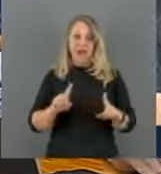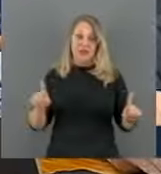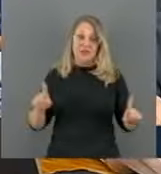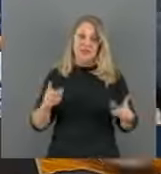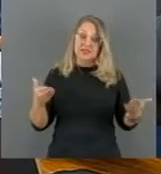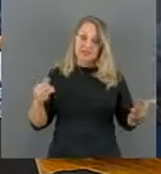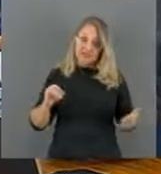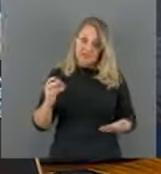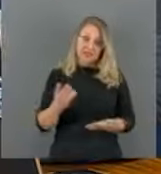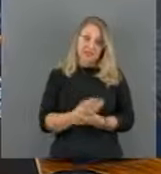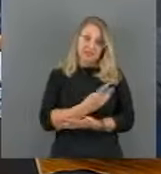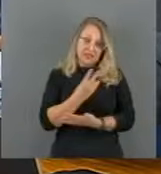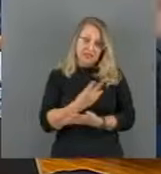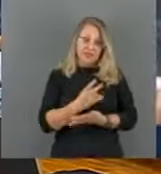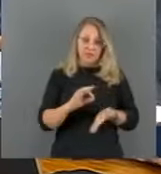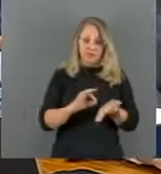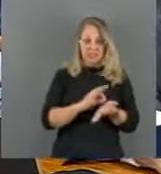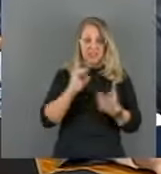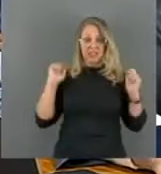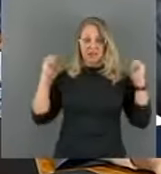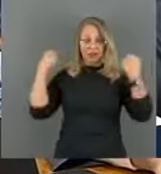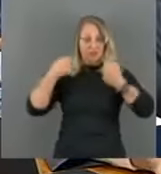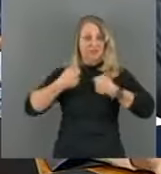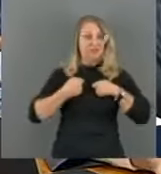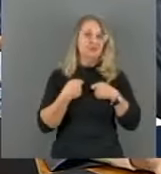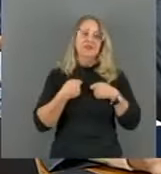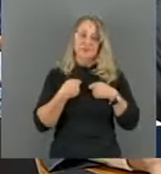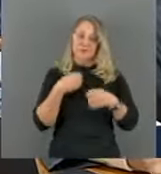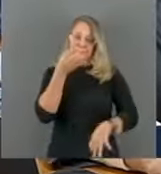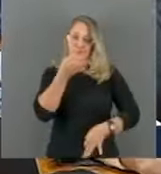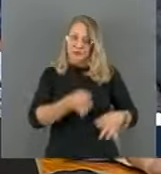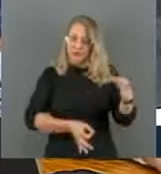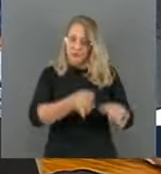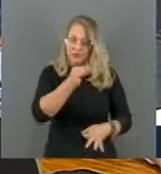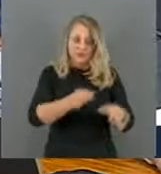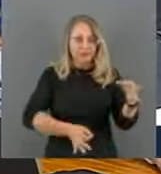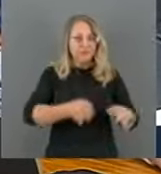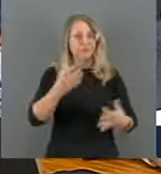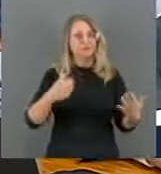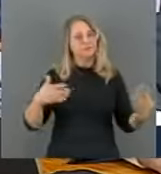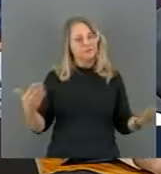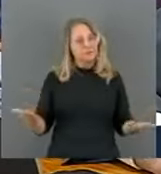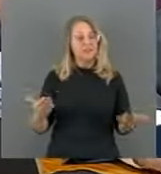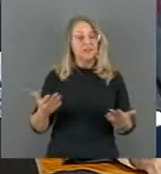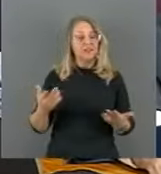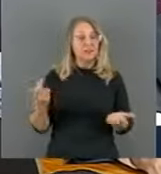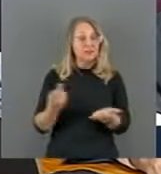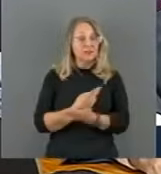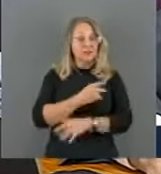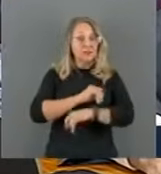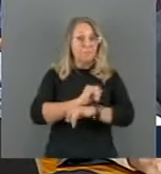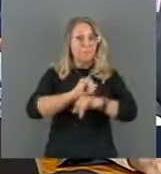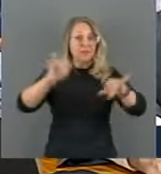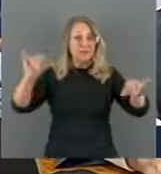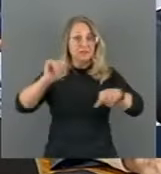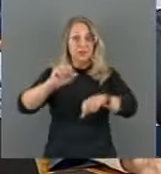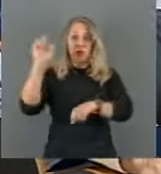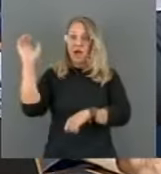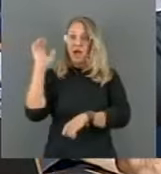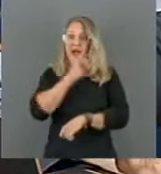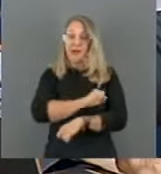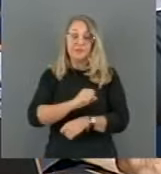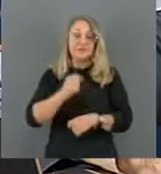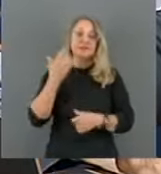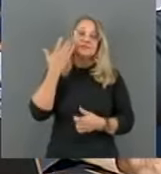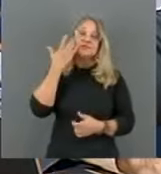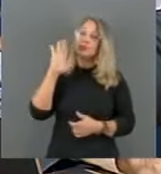ele é vitimado por uma caneta de um magistrado aí meu amigo Ainda mais quando o caso tem repercussão midiática aí é que ele sofre aí é que ele não sabe